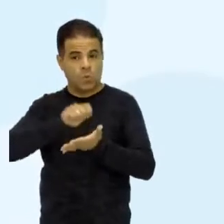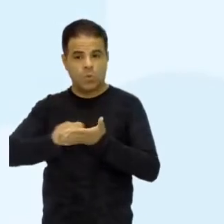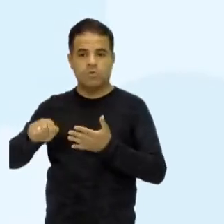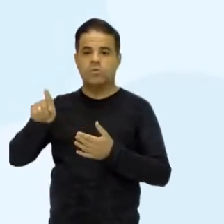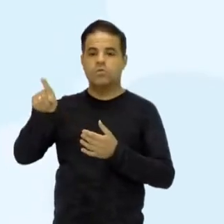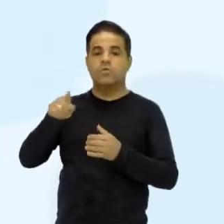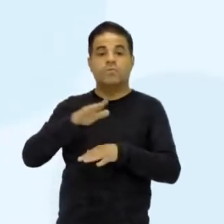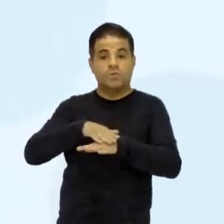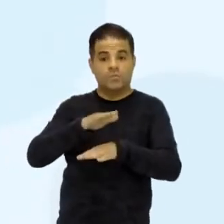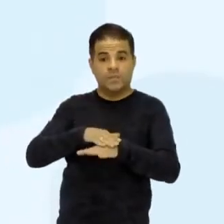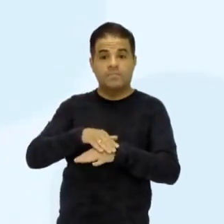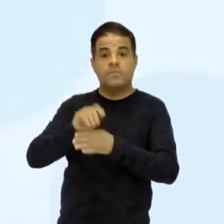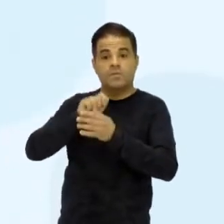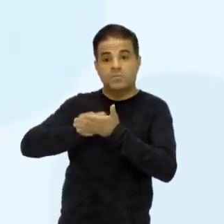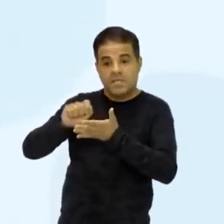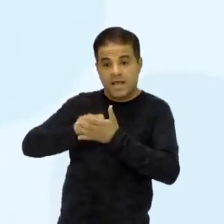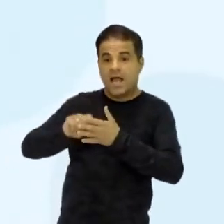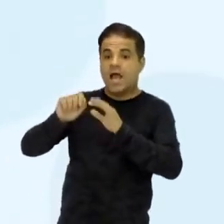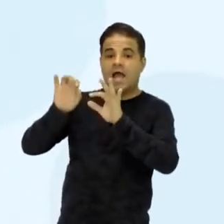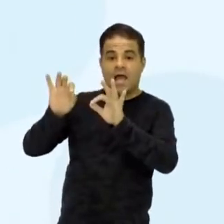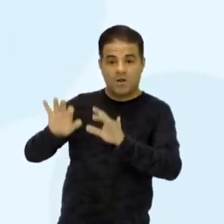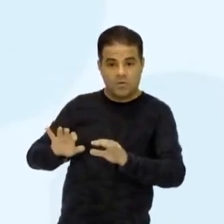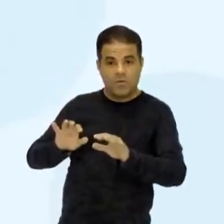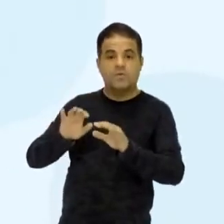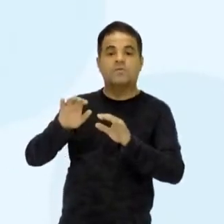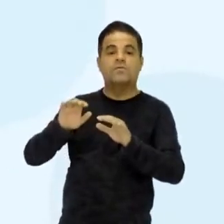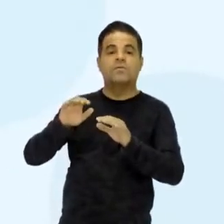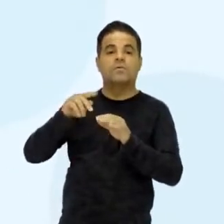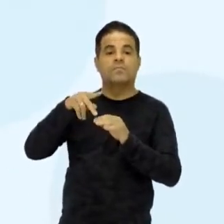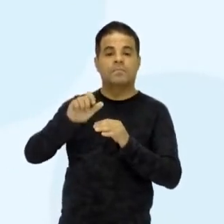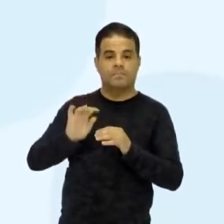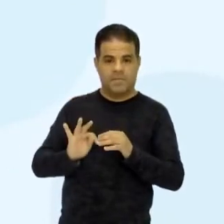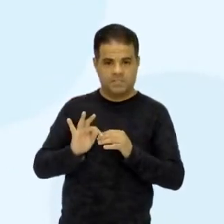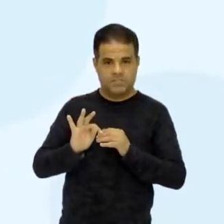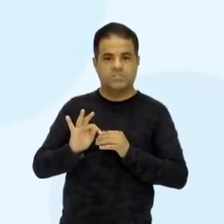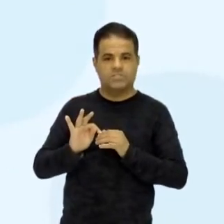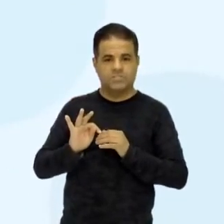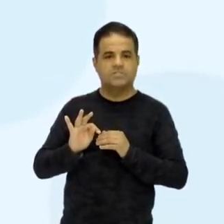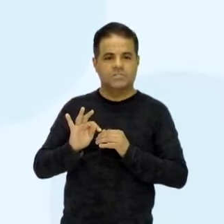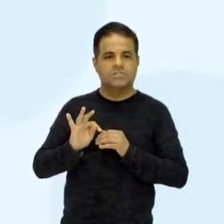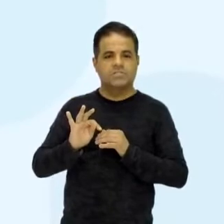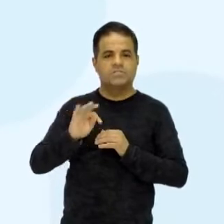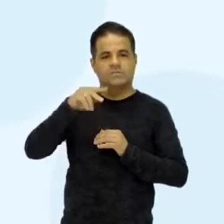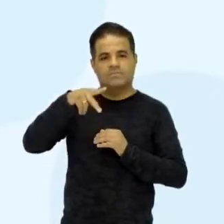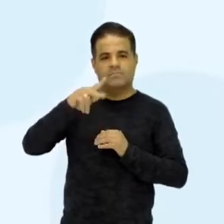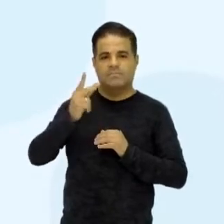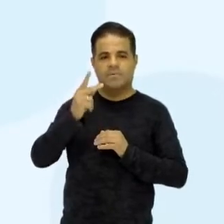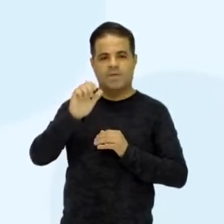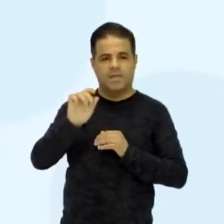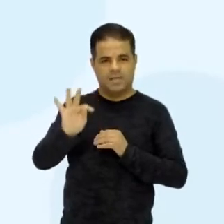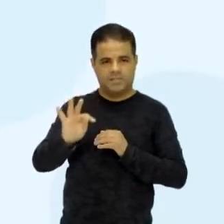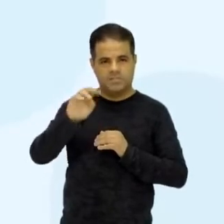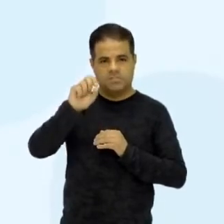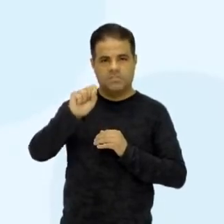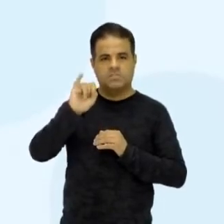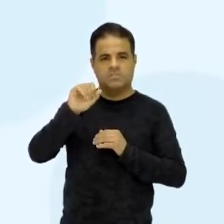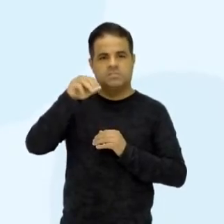anotou, vou deixar um tempinho aí para você anotar, ó, é o PET Simulation, né? Tem ali o link, ó,